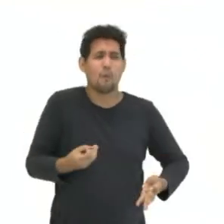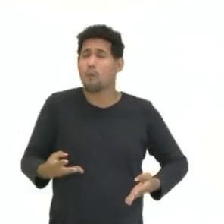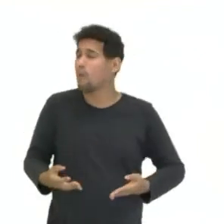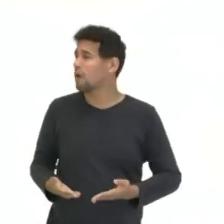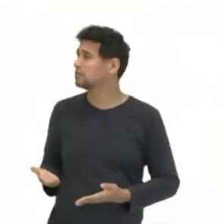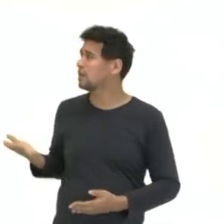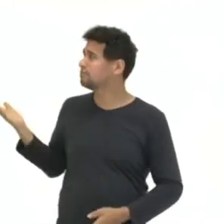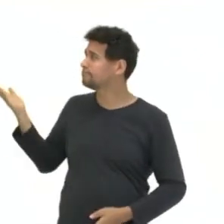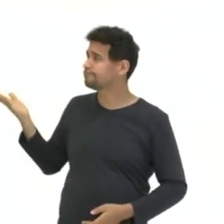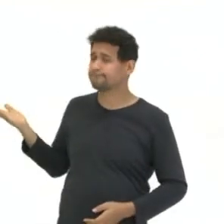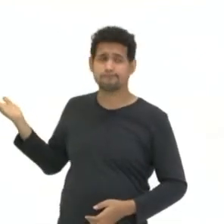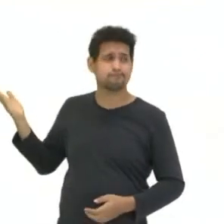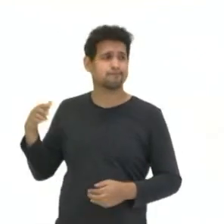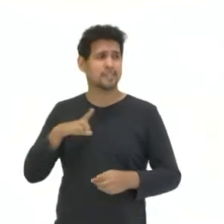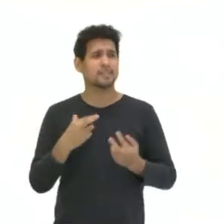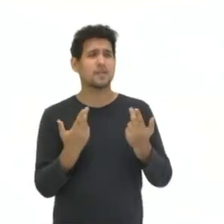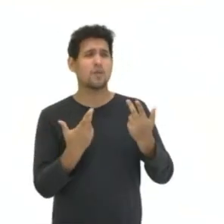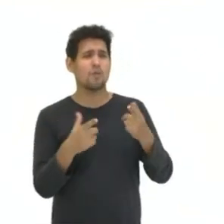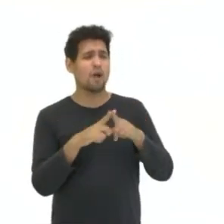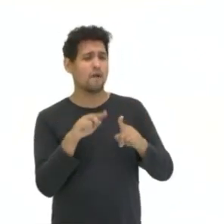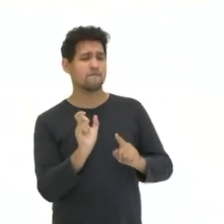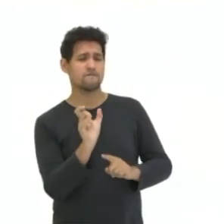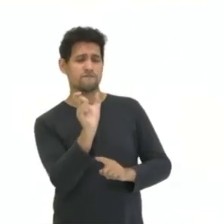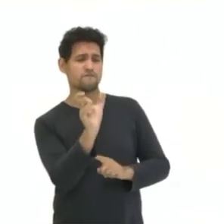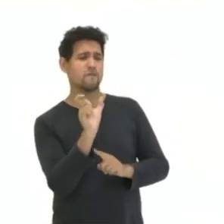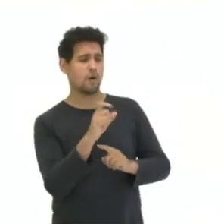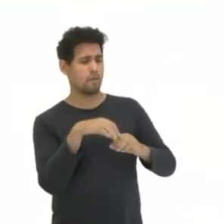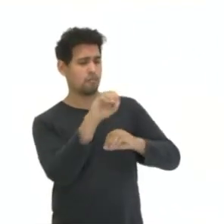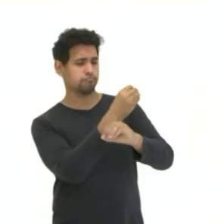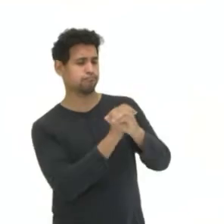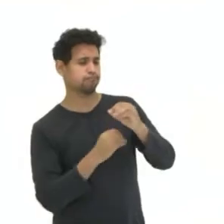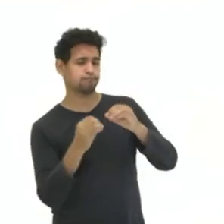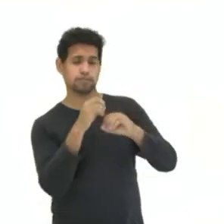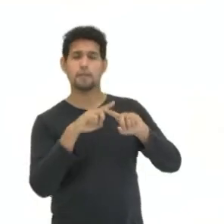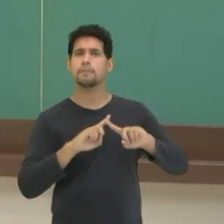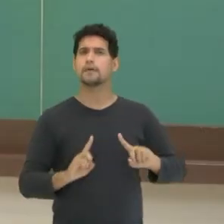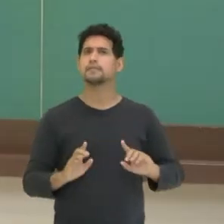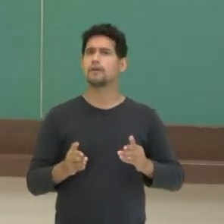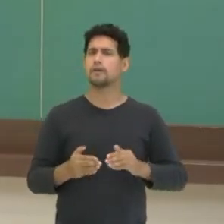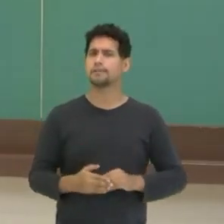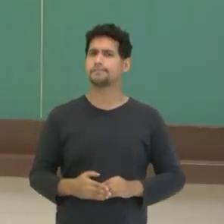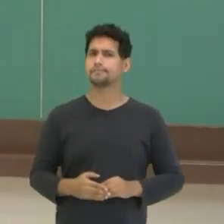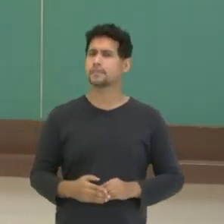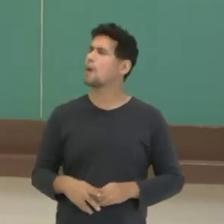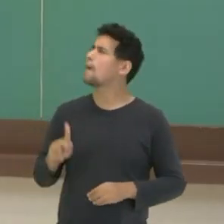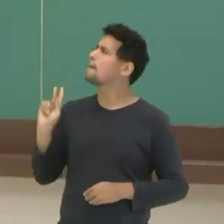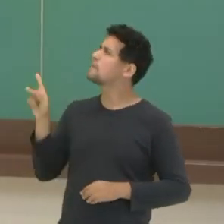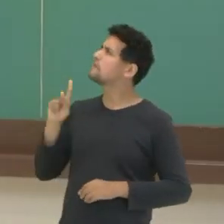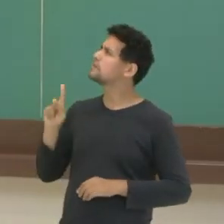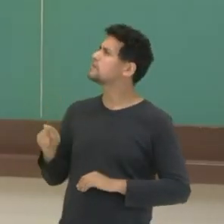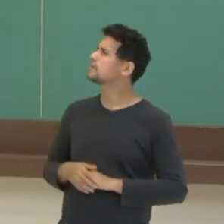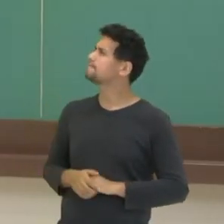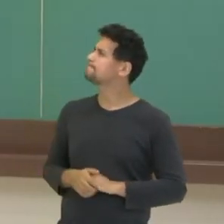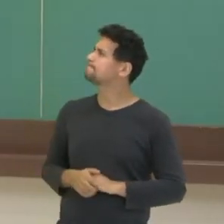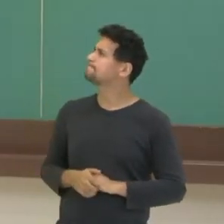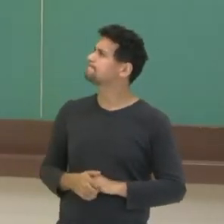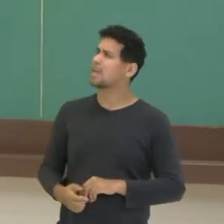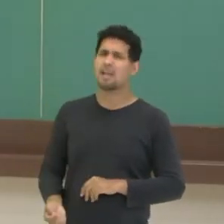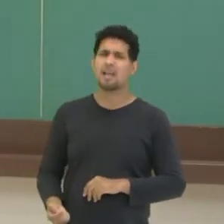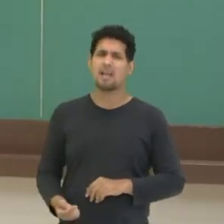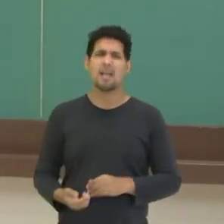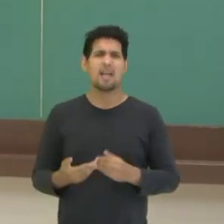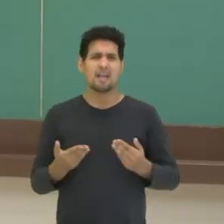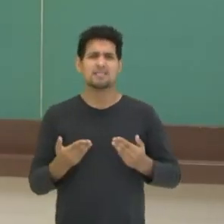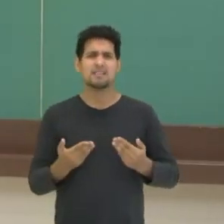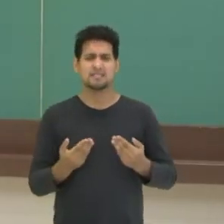substâncias que possuem a mesma fórmula molecular. Agora, professor, será que essas